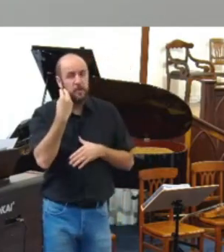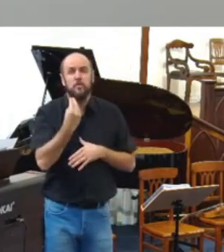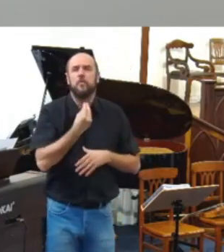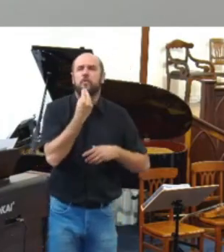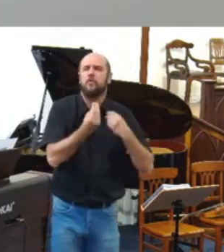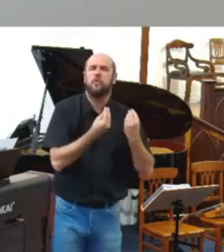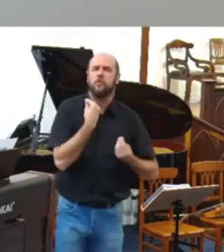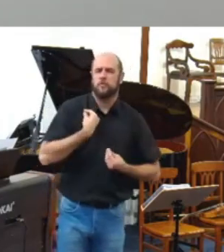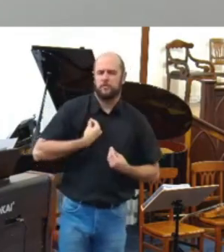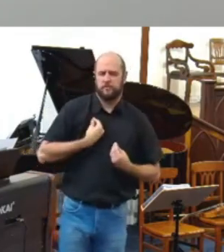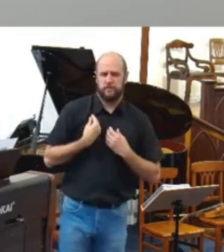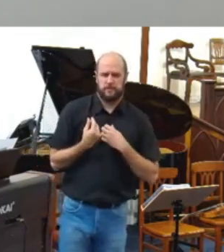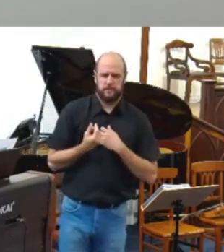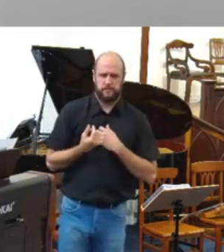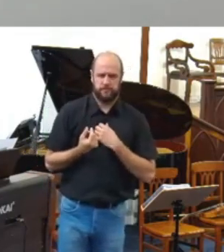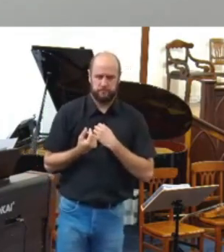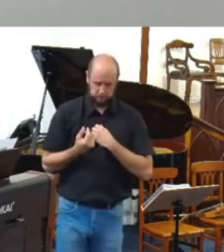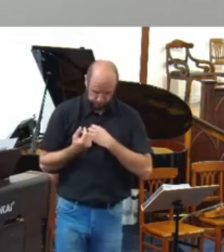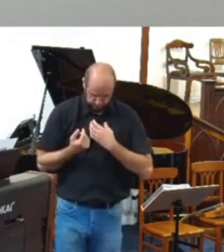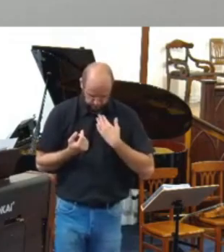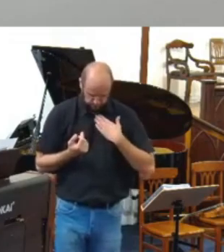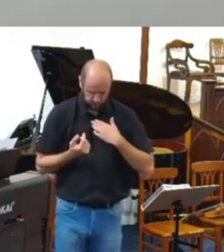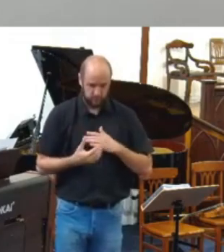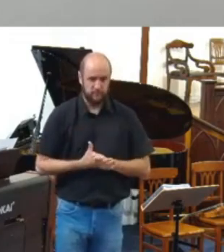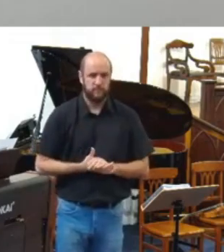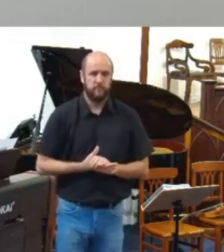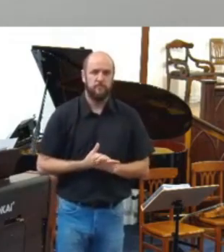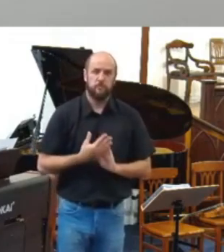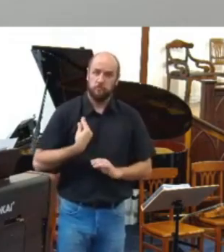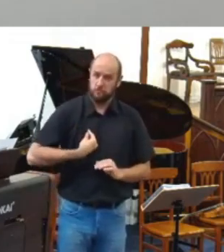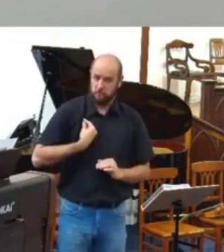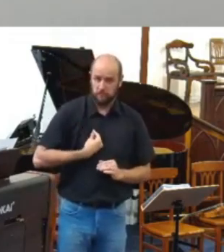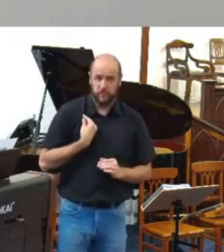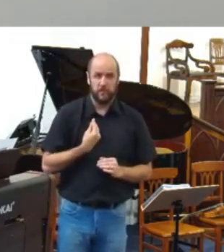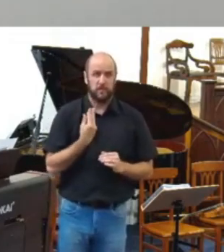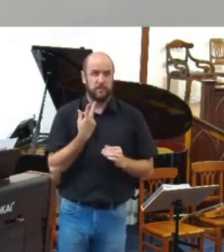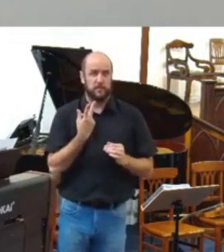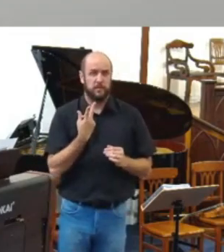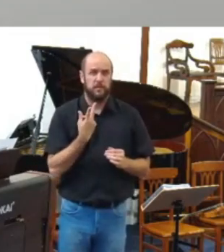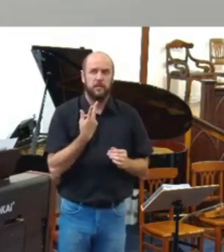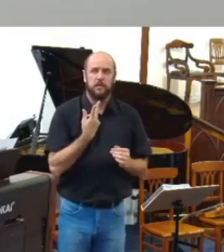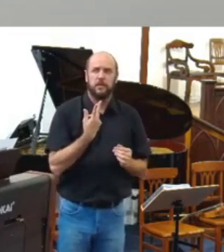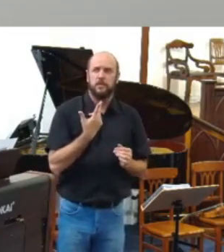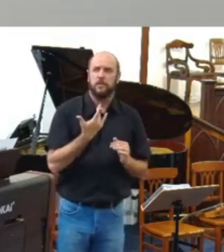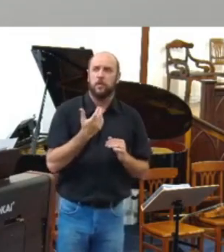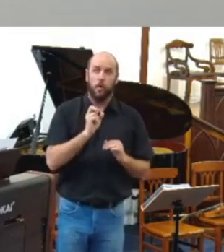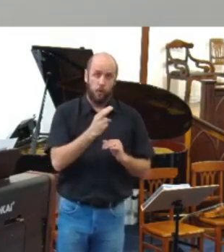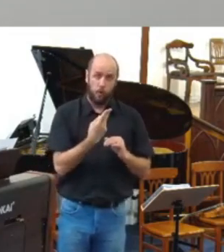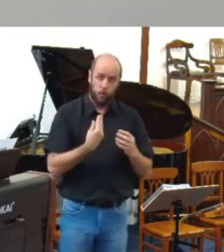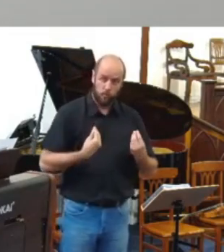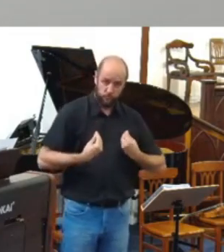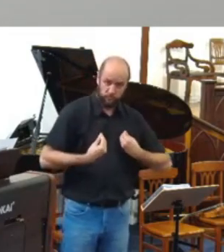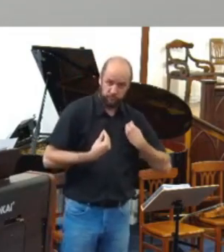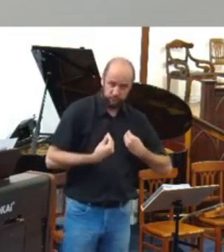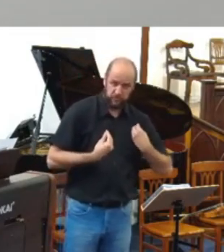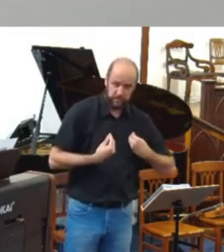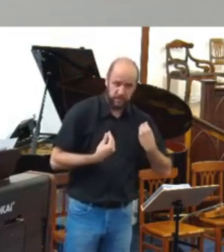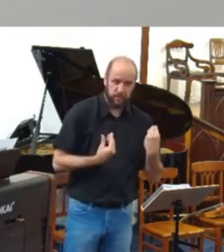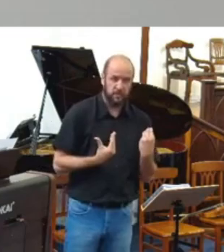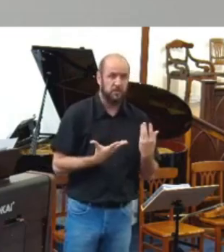vivido. Vivemos sem uma mensagem porque Ele não é o Cristo ressurreto para nós, ou vivemos